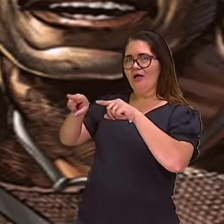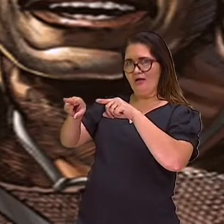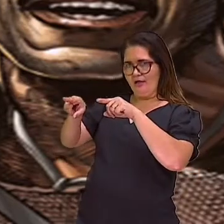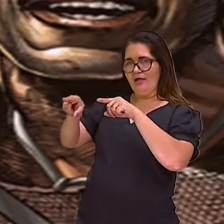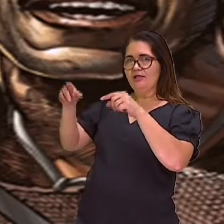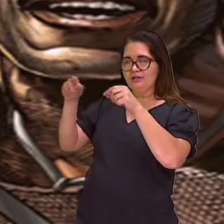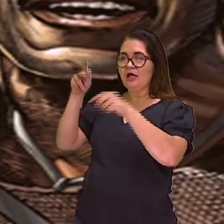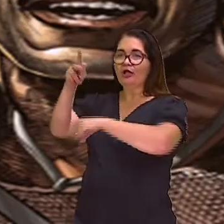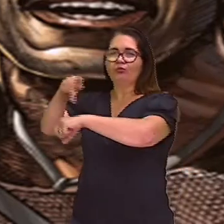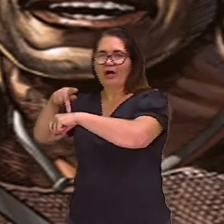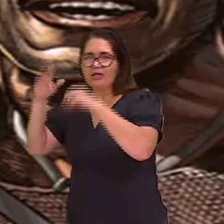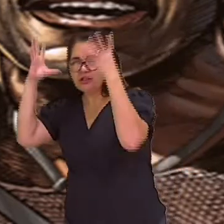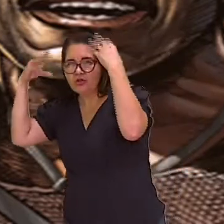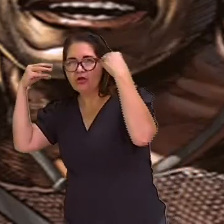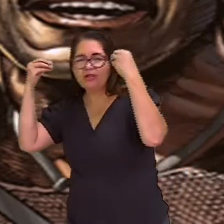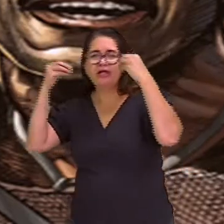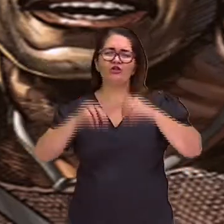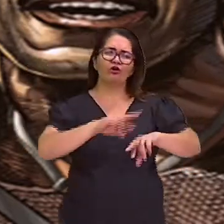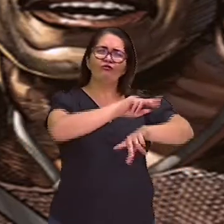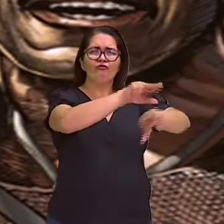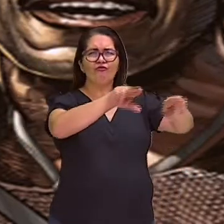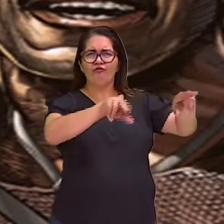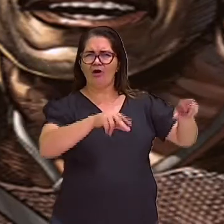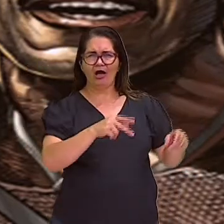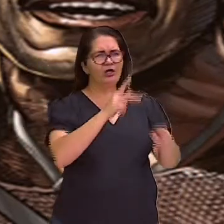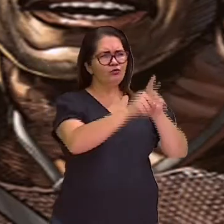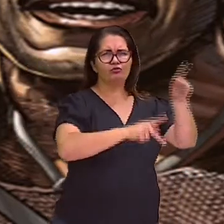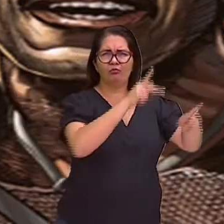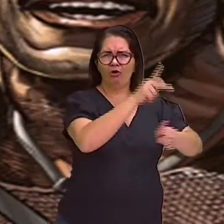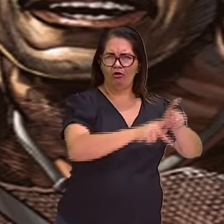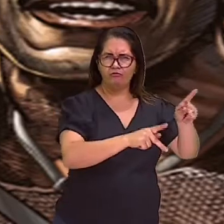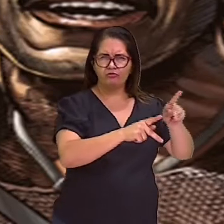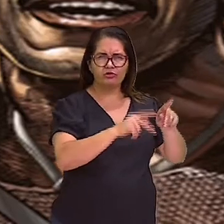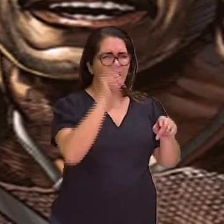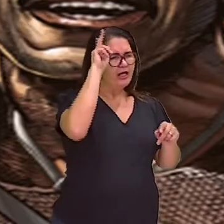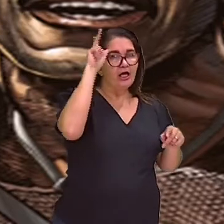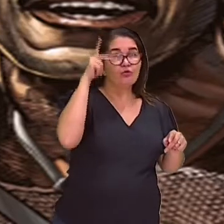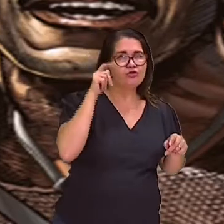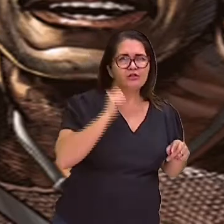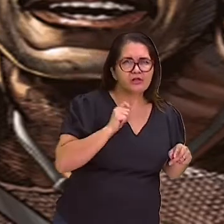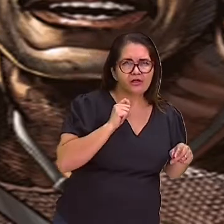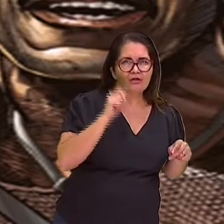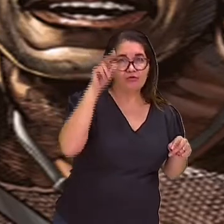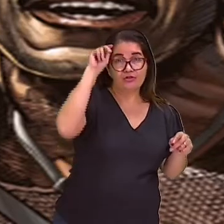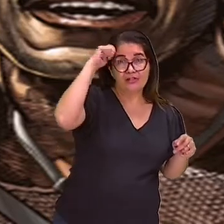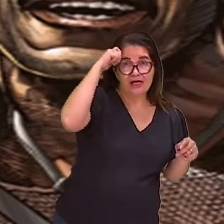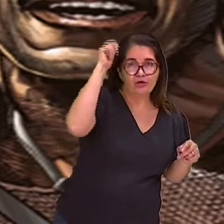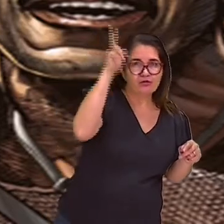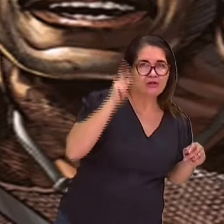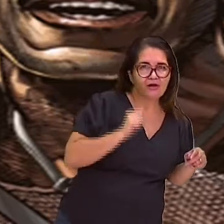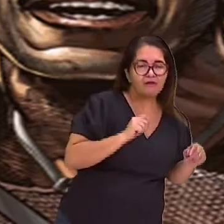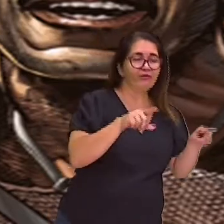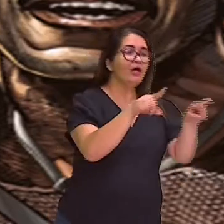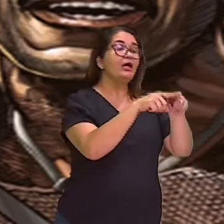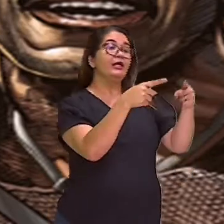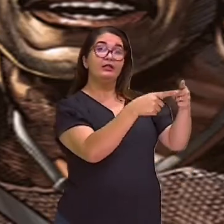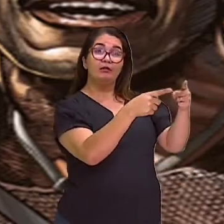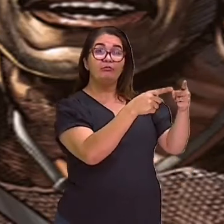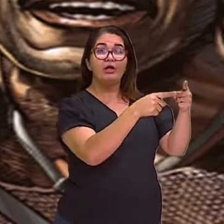negros, escravos e indígenas. Os holandeses enfraqueceram-se consideravelmente com as duas